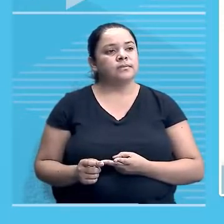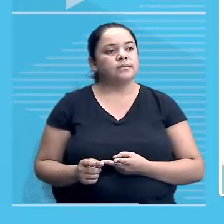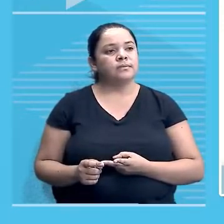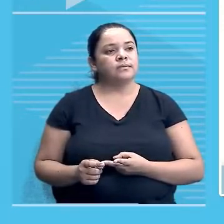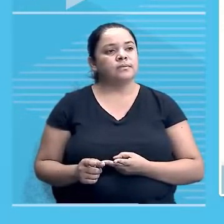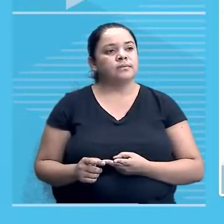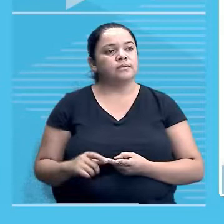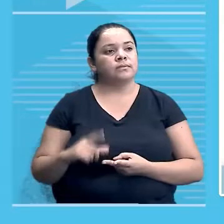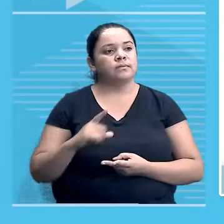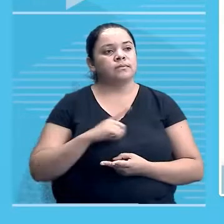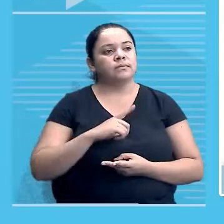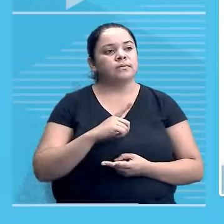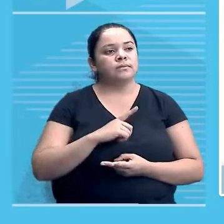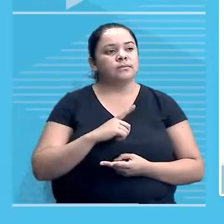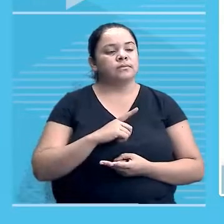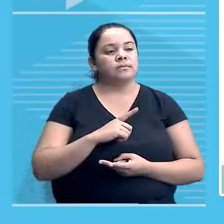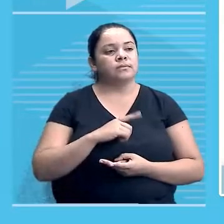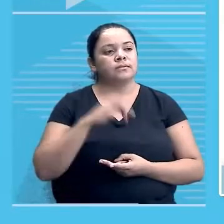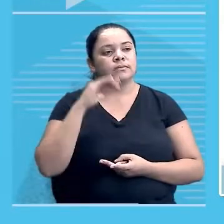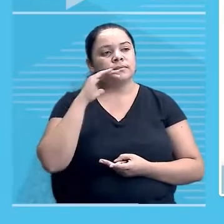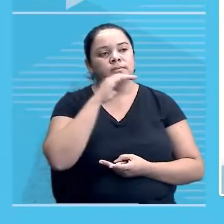calor